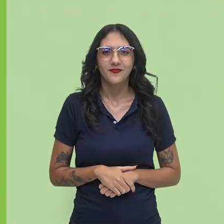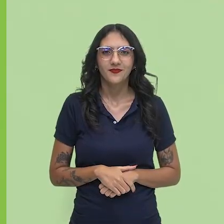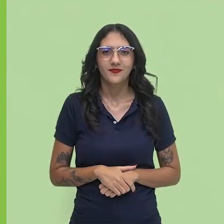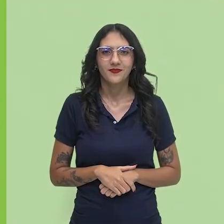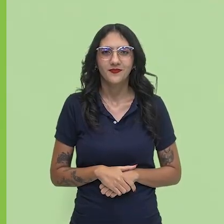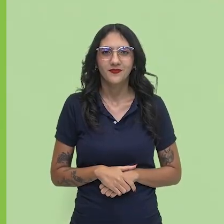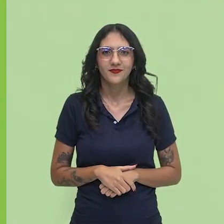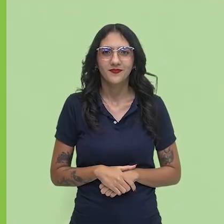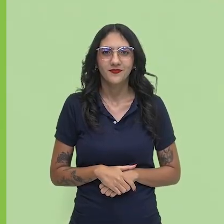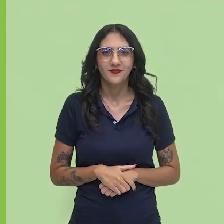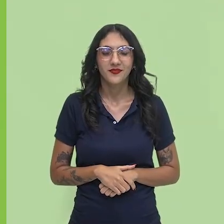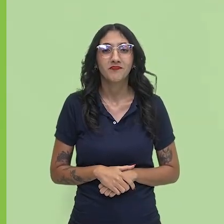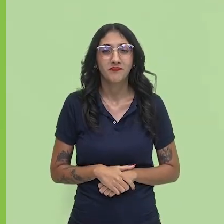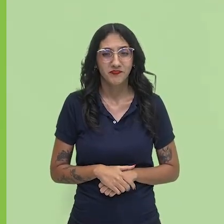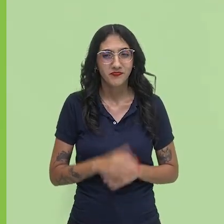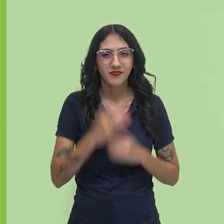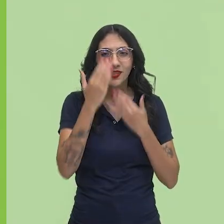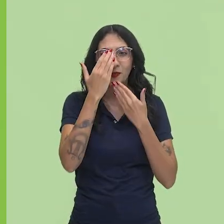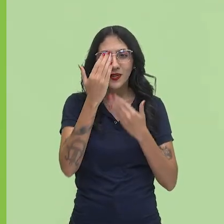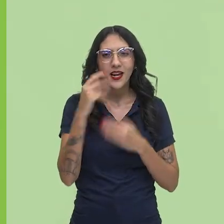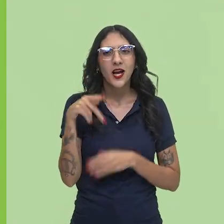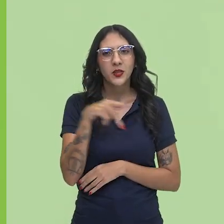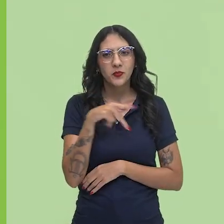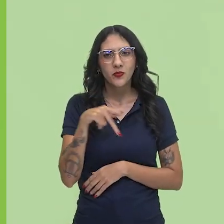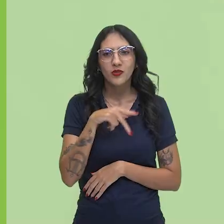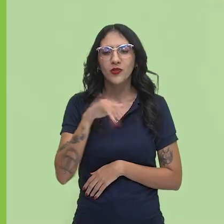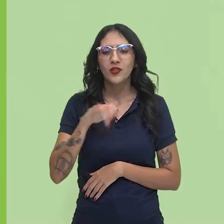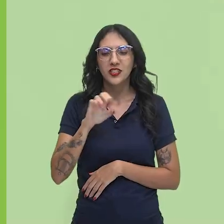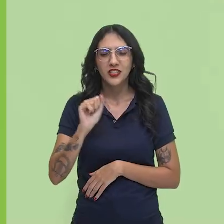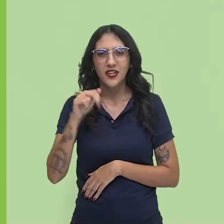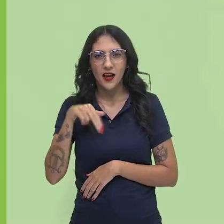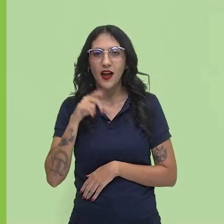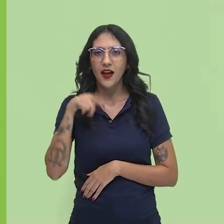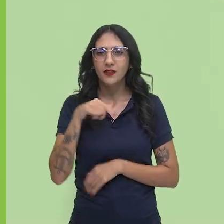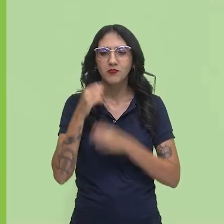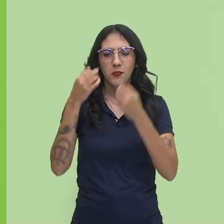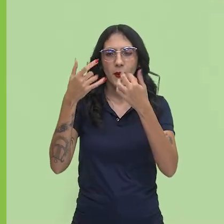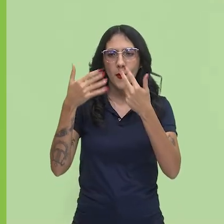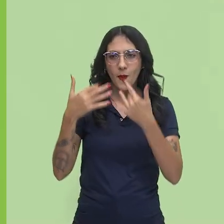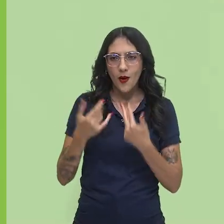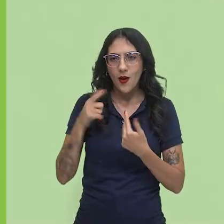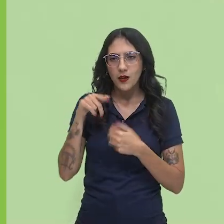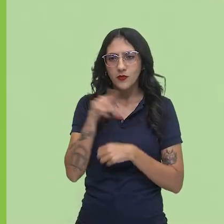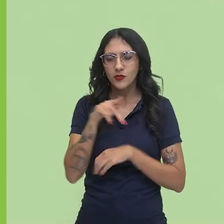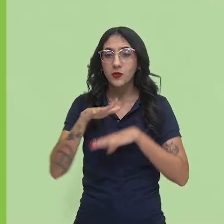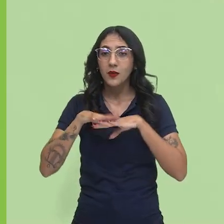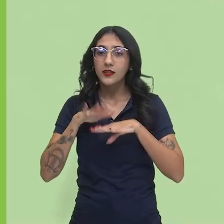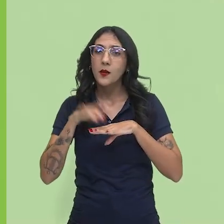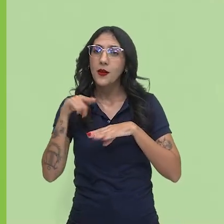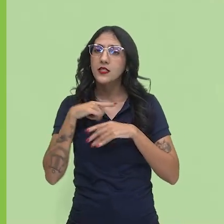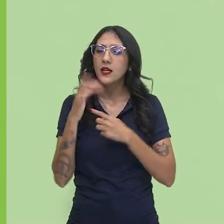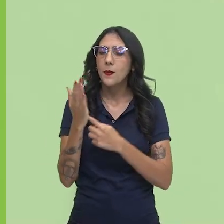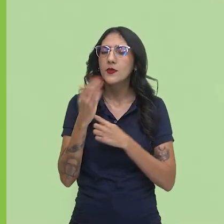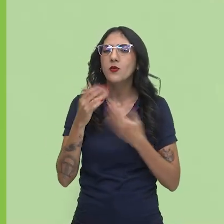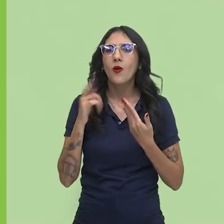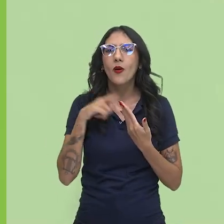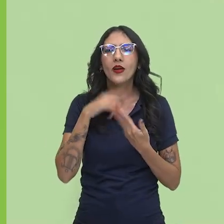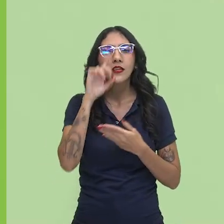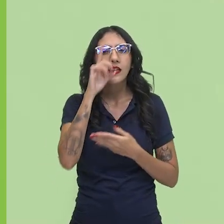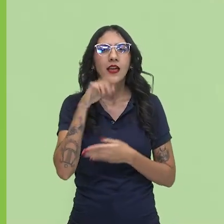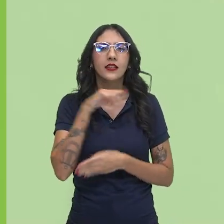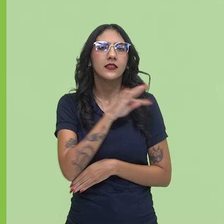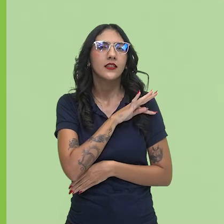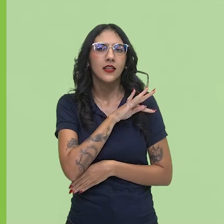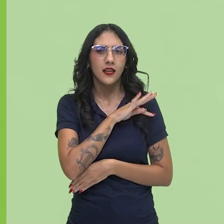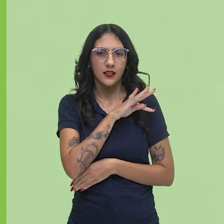Muito obrigada, professor Jean, professor de matemática, que trouxe uma ideia para vocês sobre o